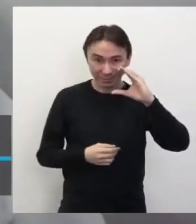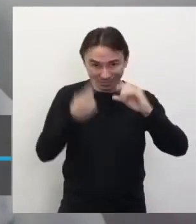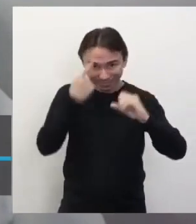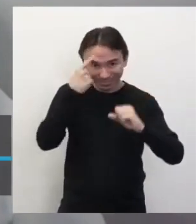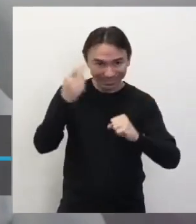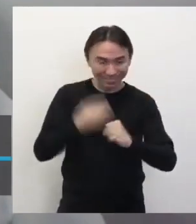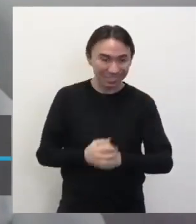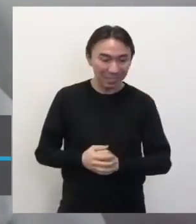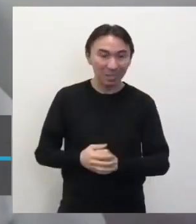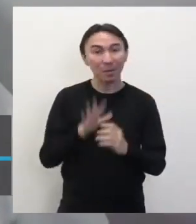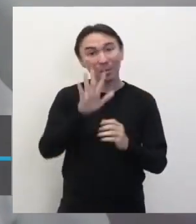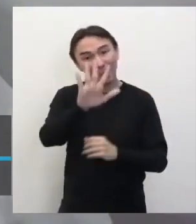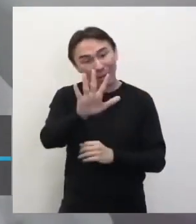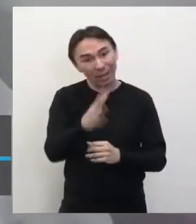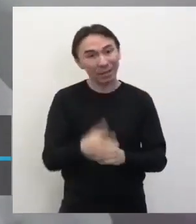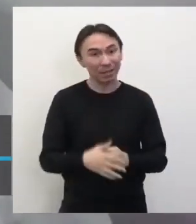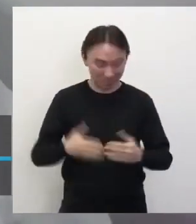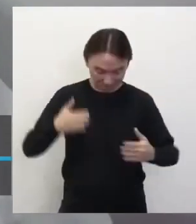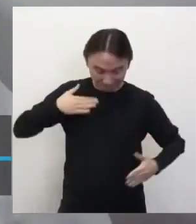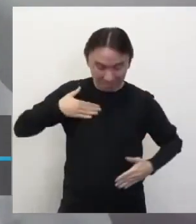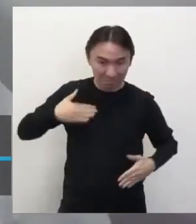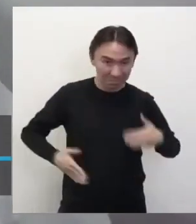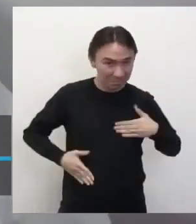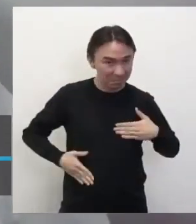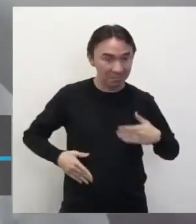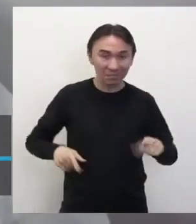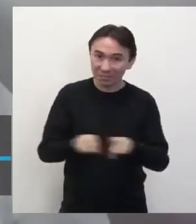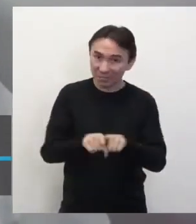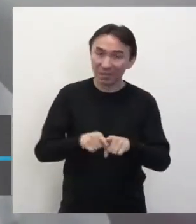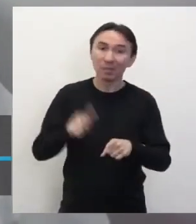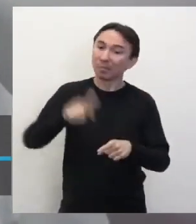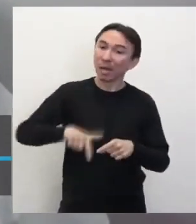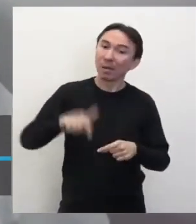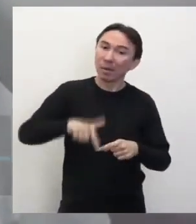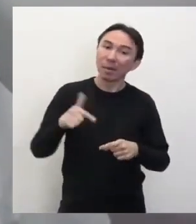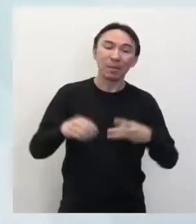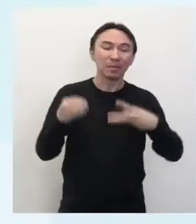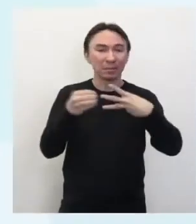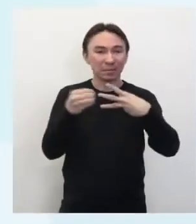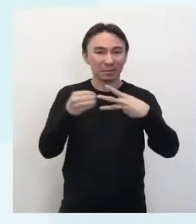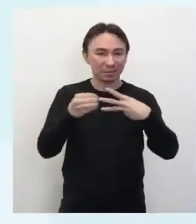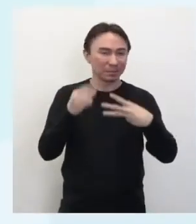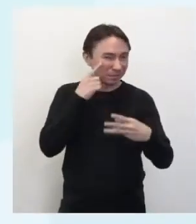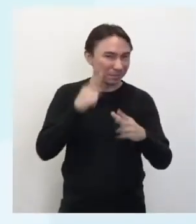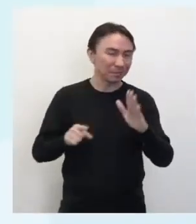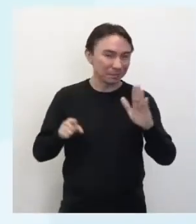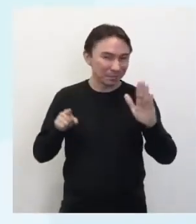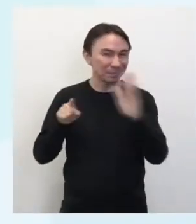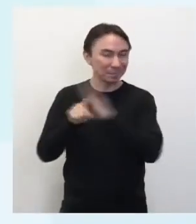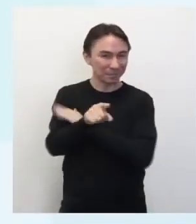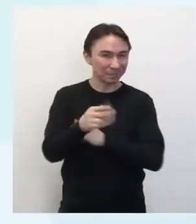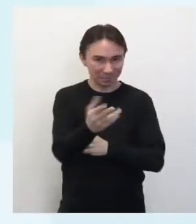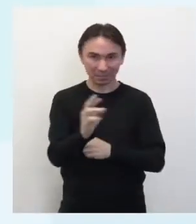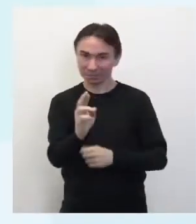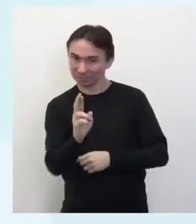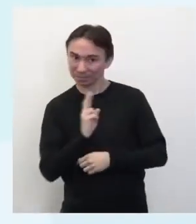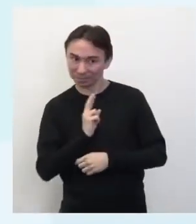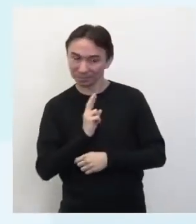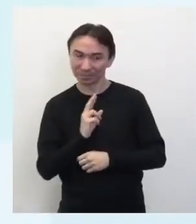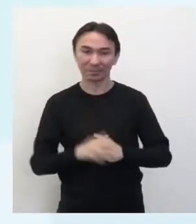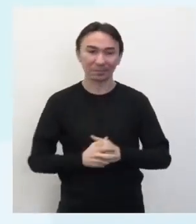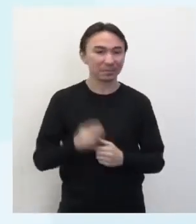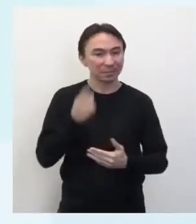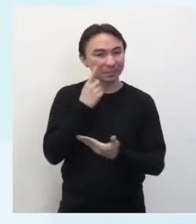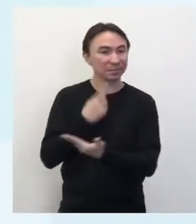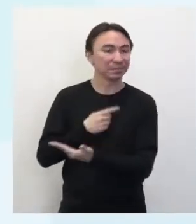Mas o nosso corpo ele também é formado por células. Aí eu quero saber, ó, tem uma perguntinha aí para você me responder já. Quais células